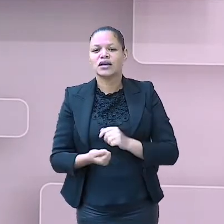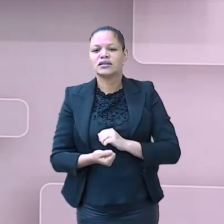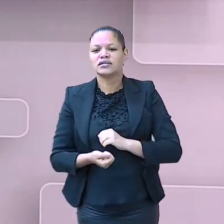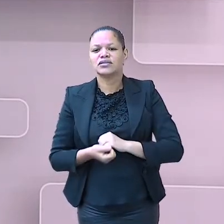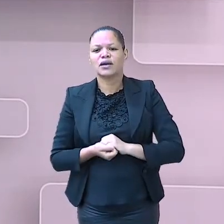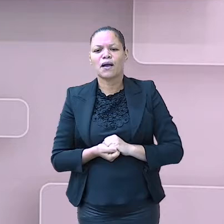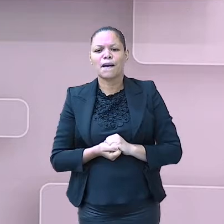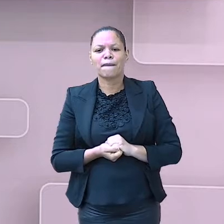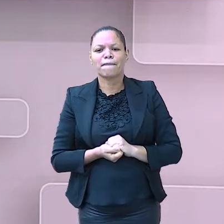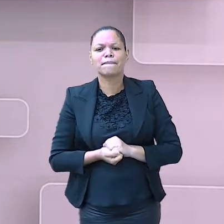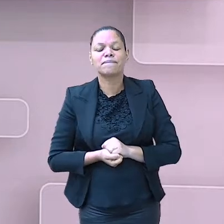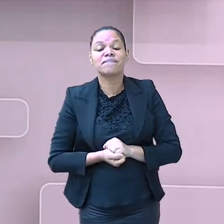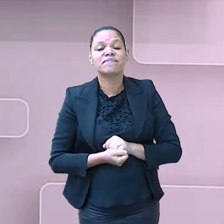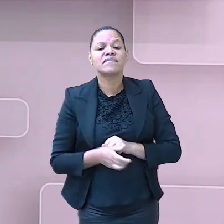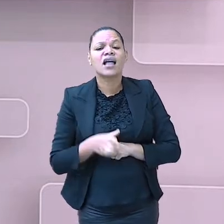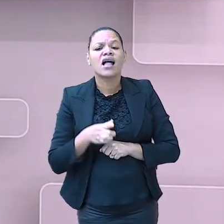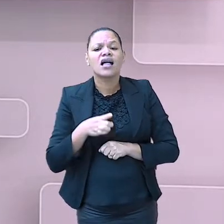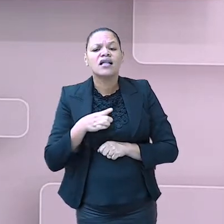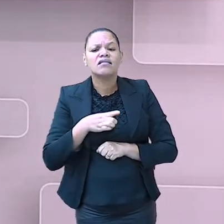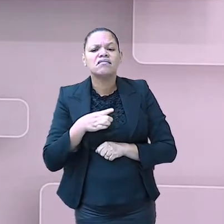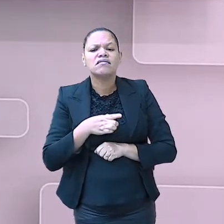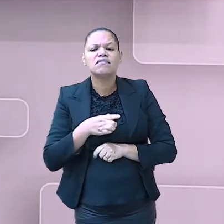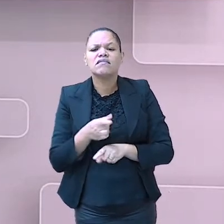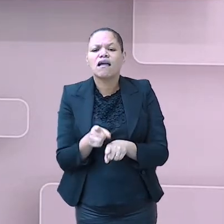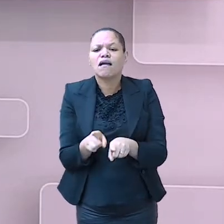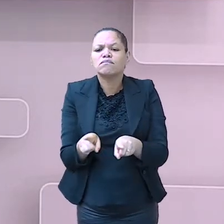e o que o pássaro vai